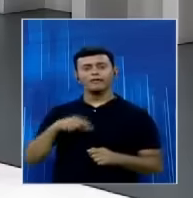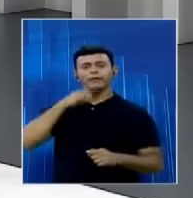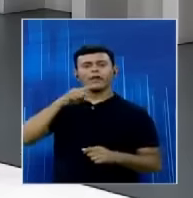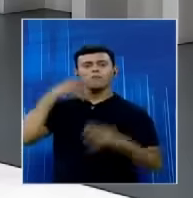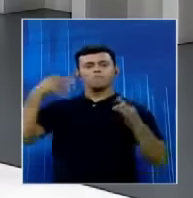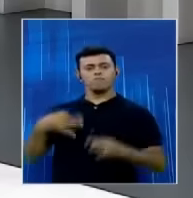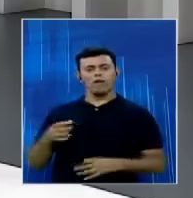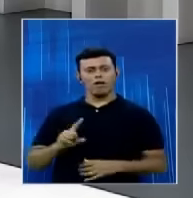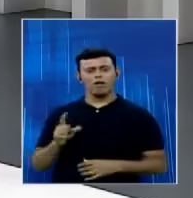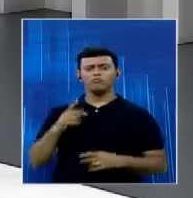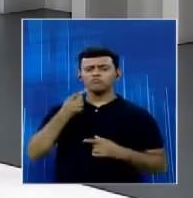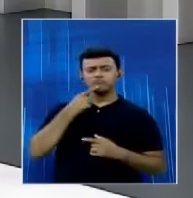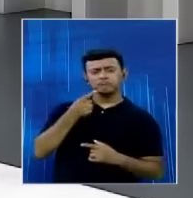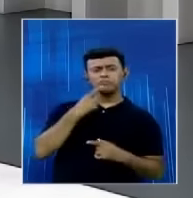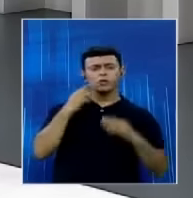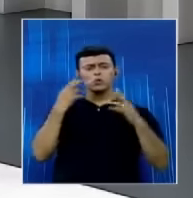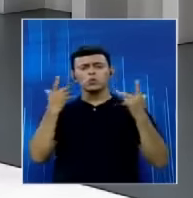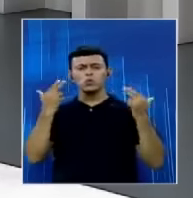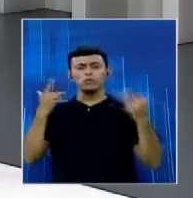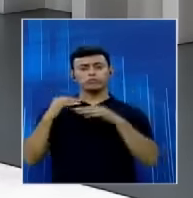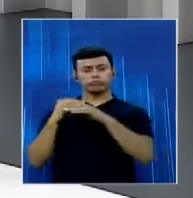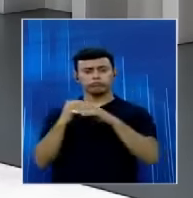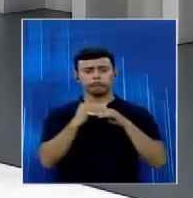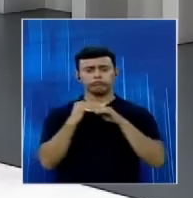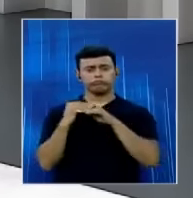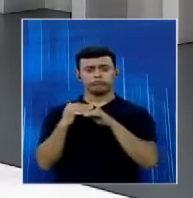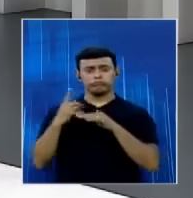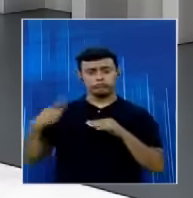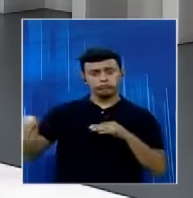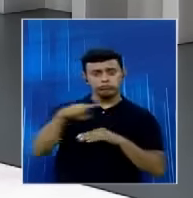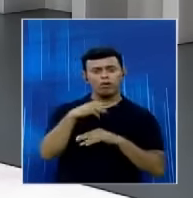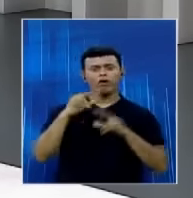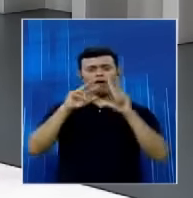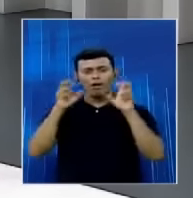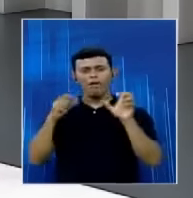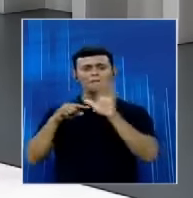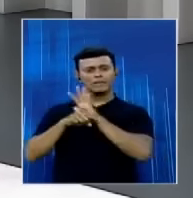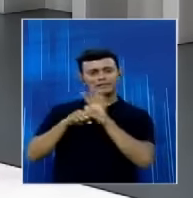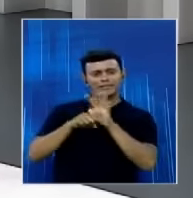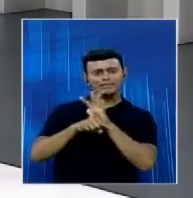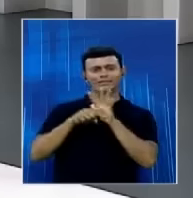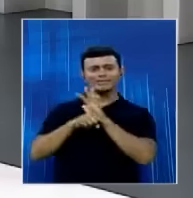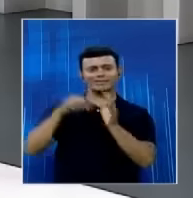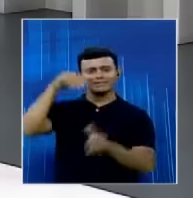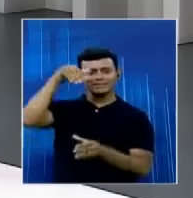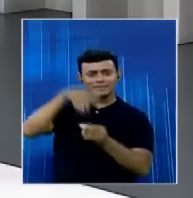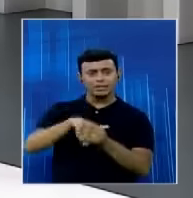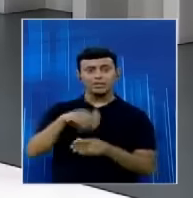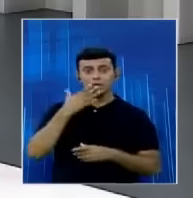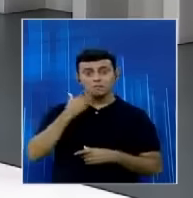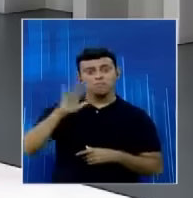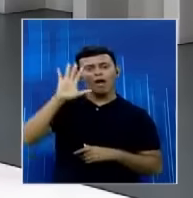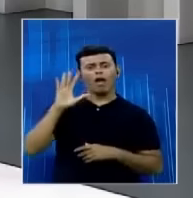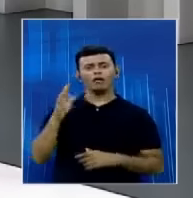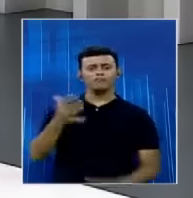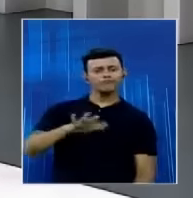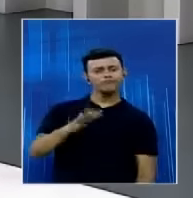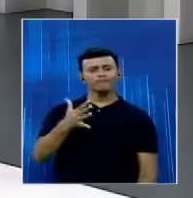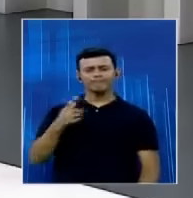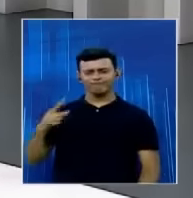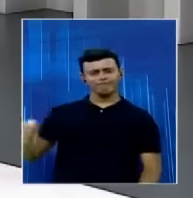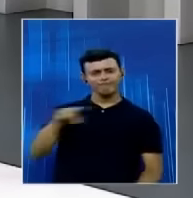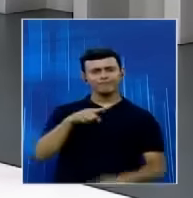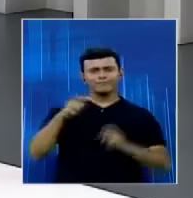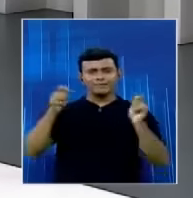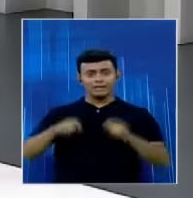que isso pudesse influir decisivamente numa pesquisa eleitoral e tal. Então, a tendência é de que as coisas fiquem mais ou menos do mesmo tamanho. É